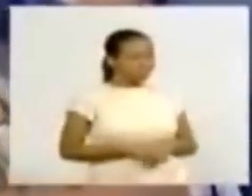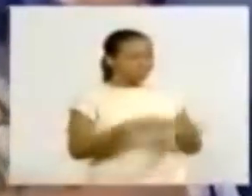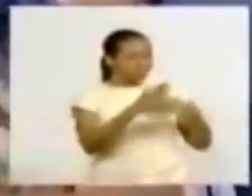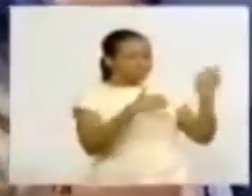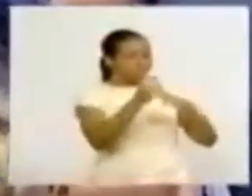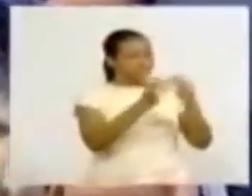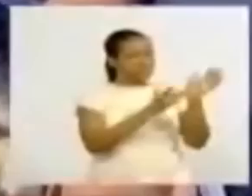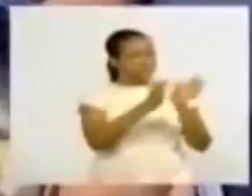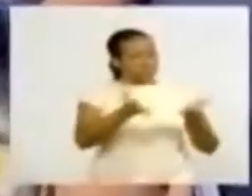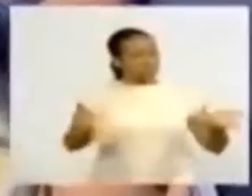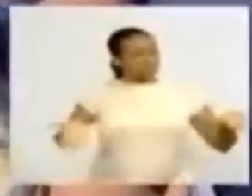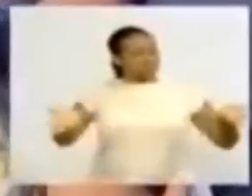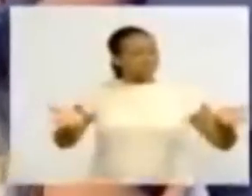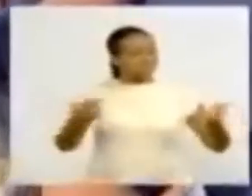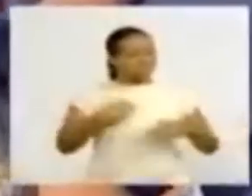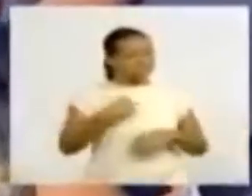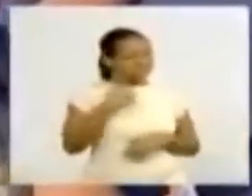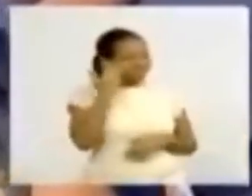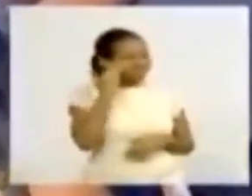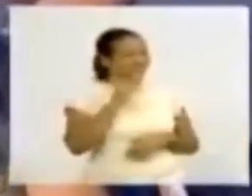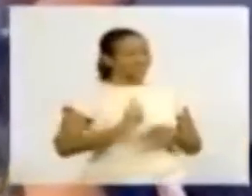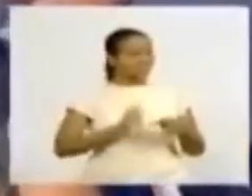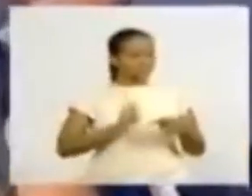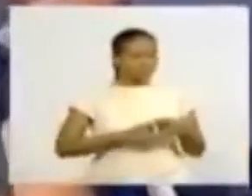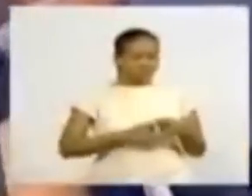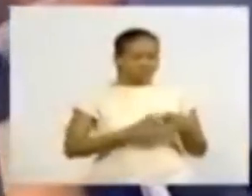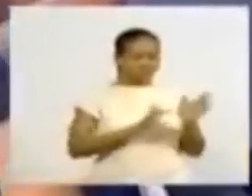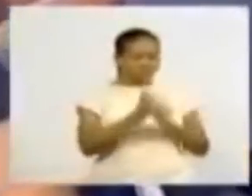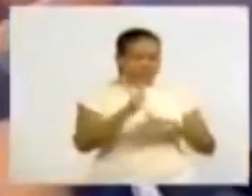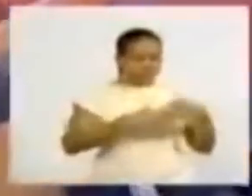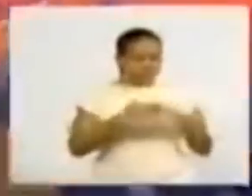mão levantada, porque para mim essa mão levantada é mão de